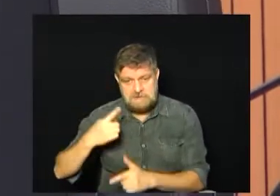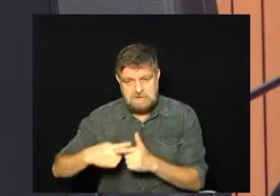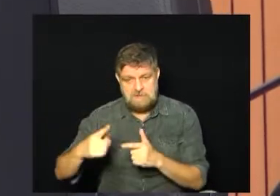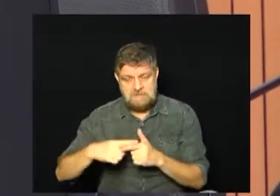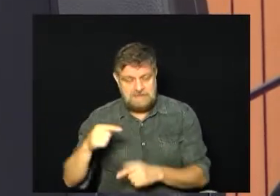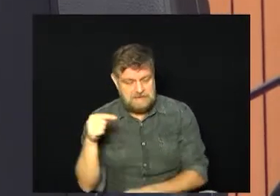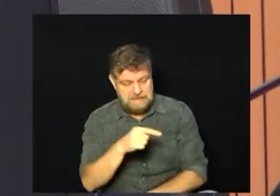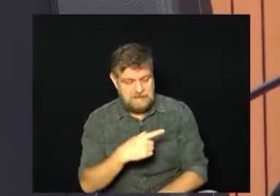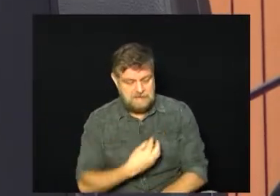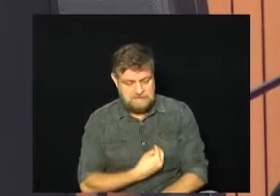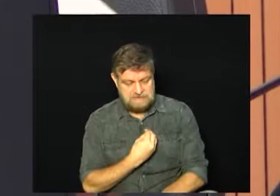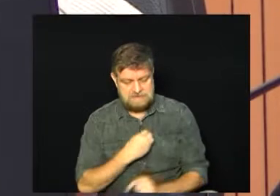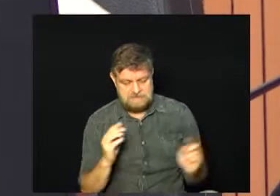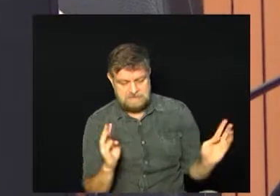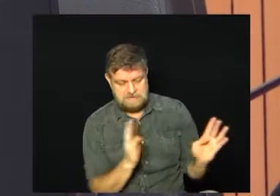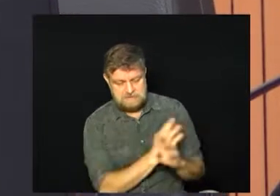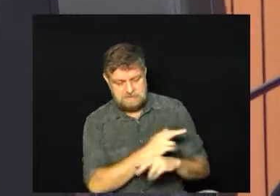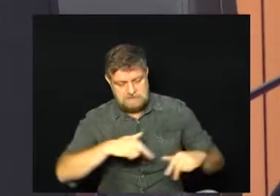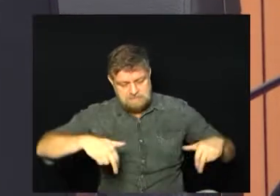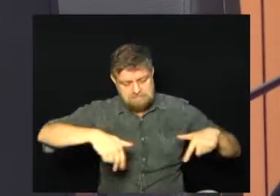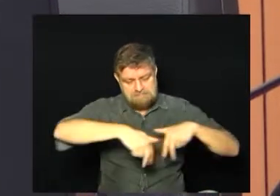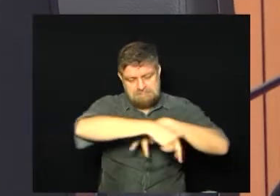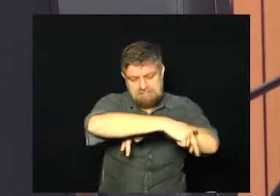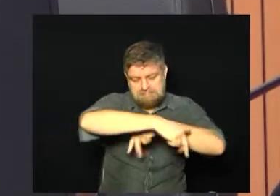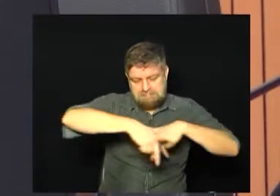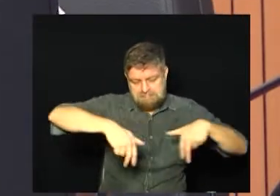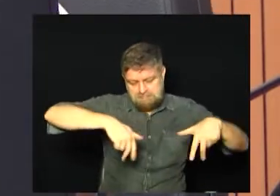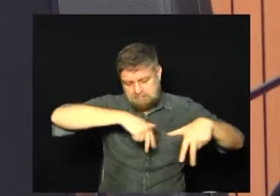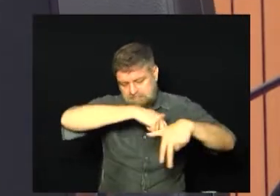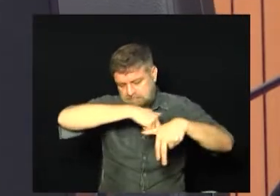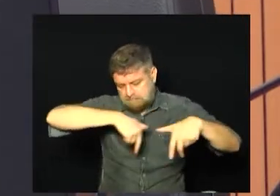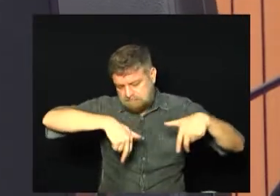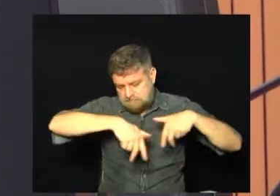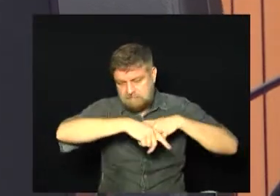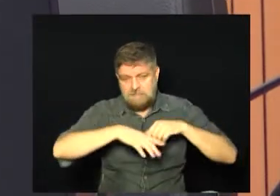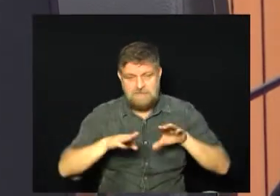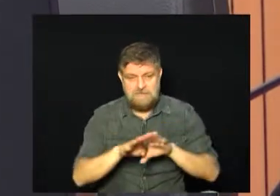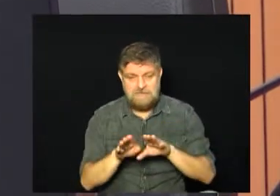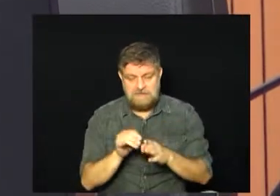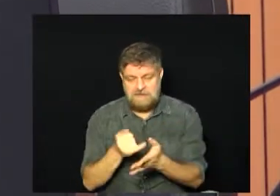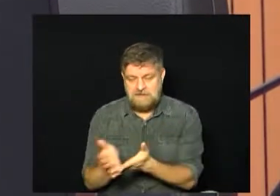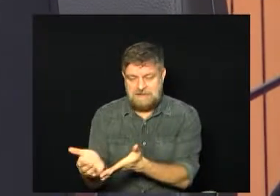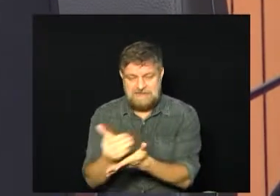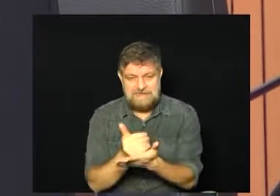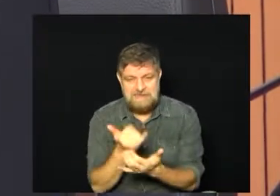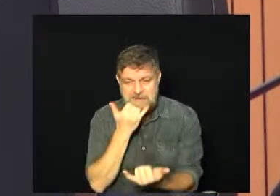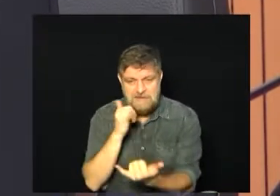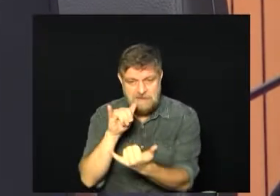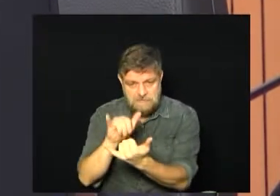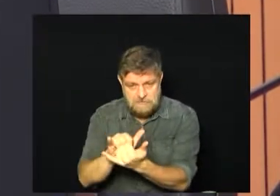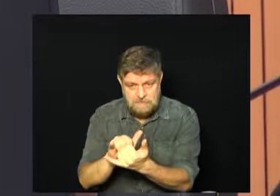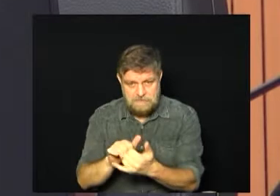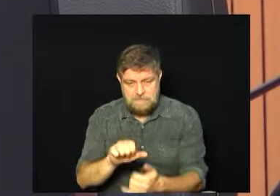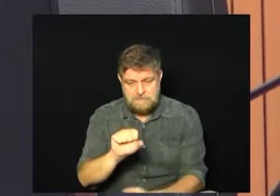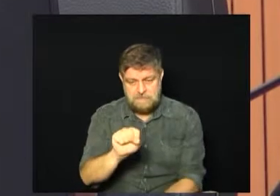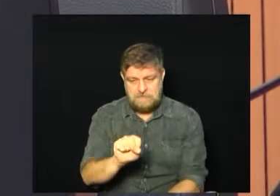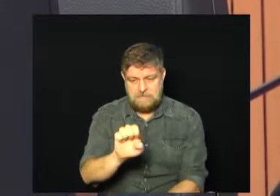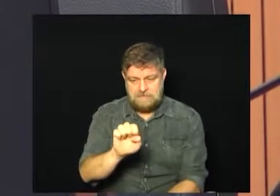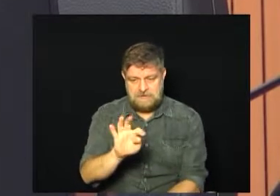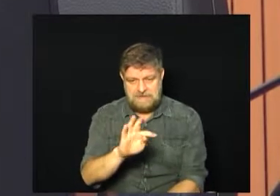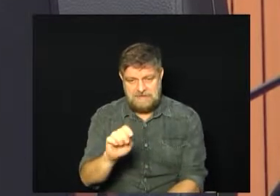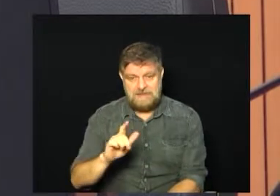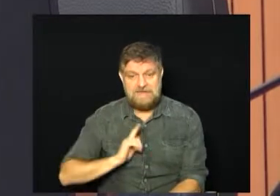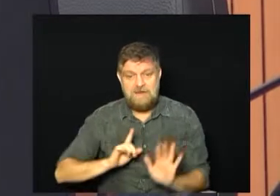movimentação. Quanto à isenção, a CETEC cobra um preço público determinado por